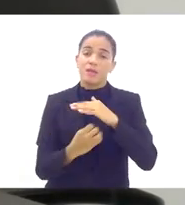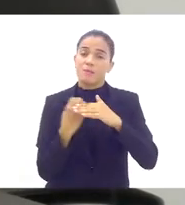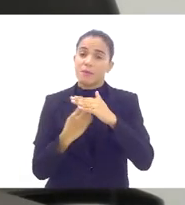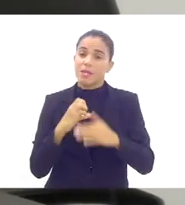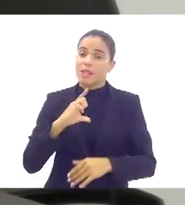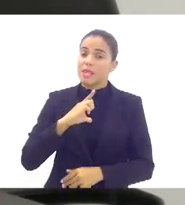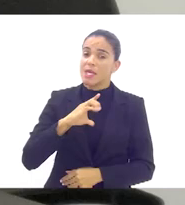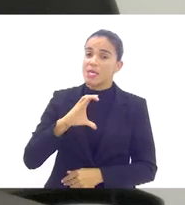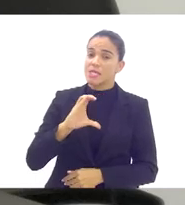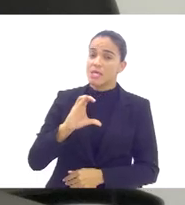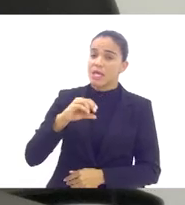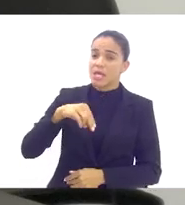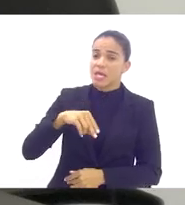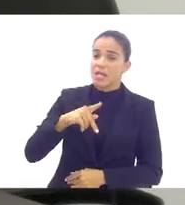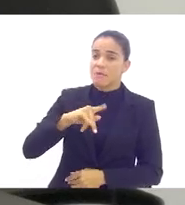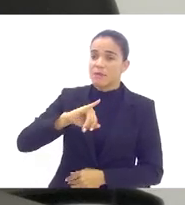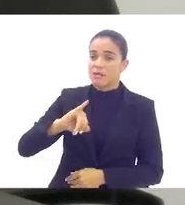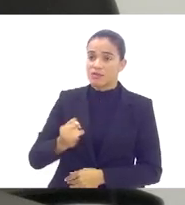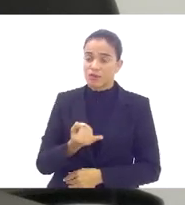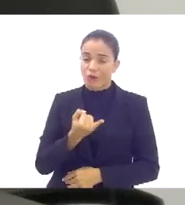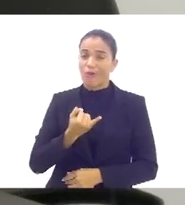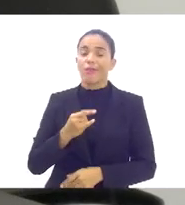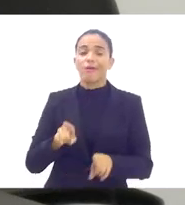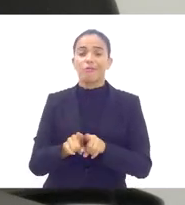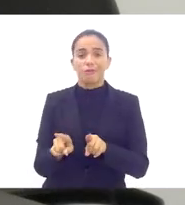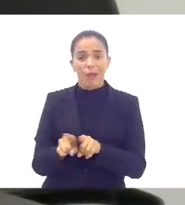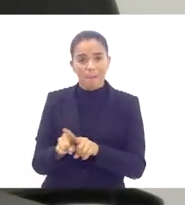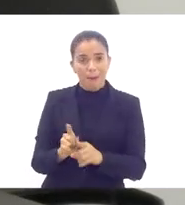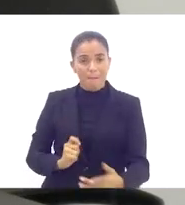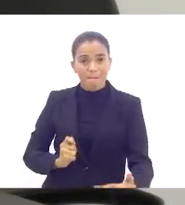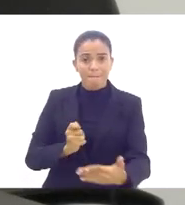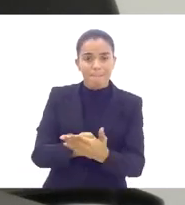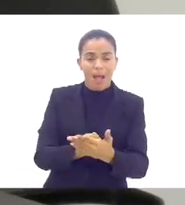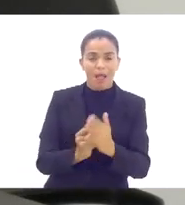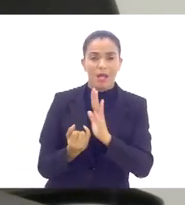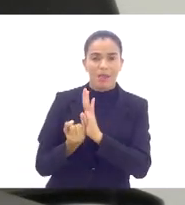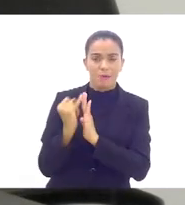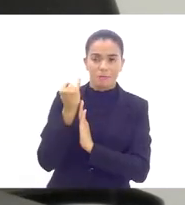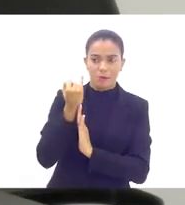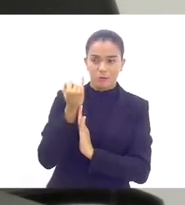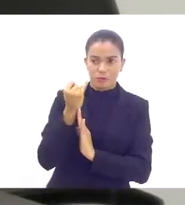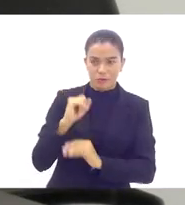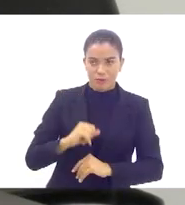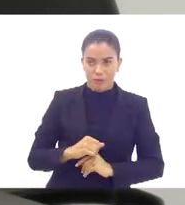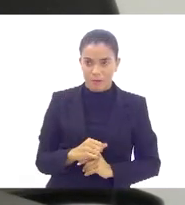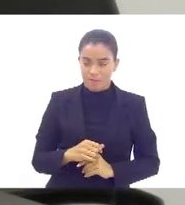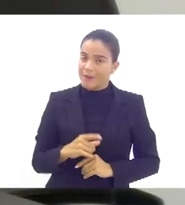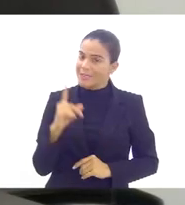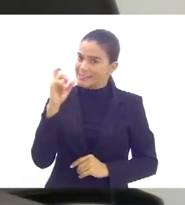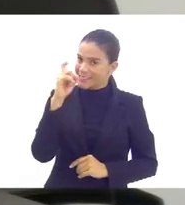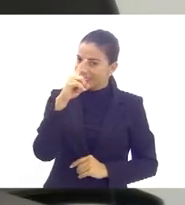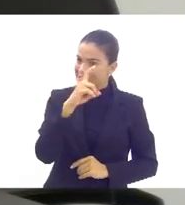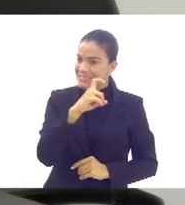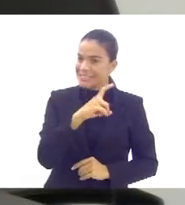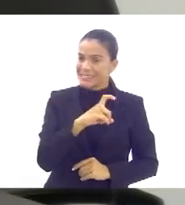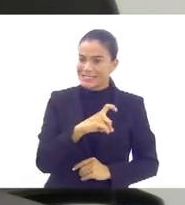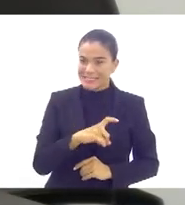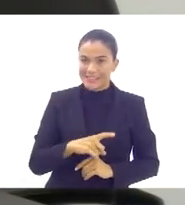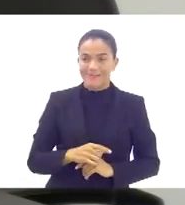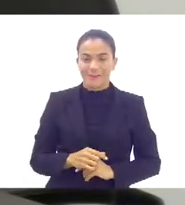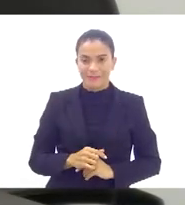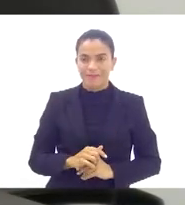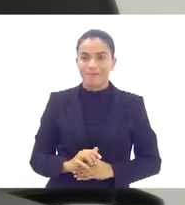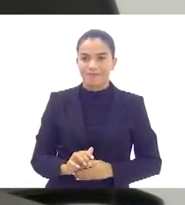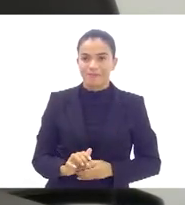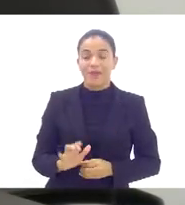né, e que recolham seus impostos. Né. Aí é que nós fiscalizamos o imposto. Não temos muito difícil, tá, para nós então pegarmos. A gente vai